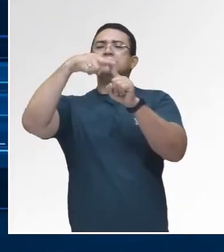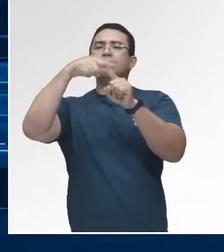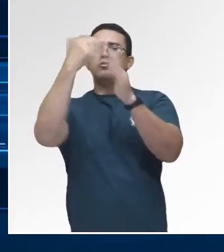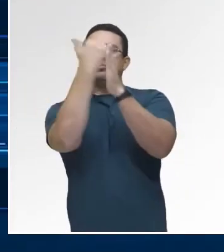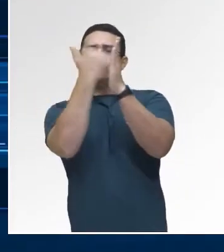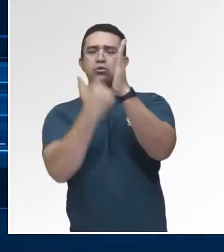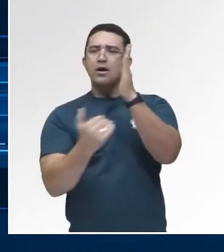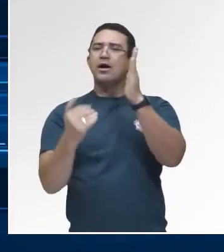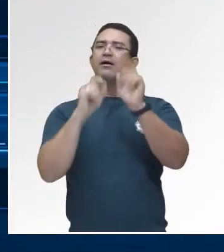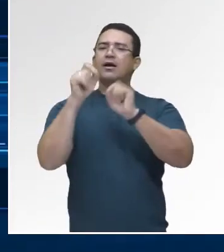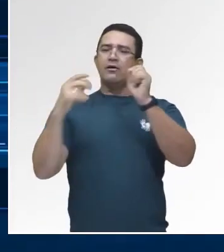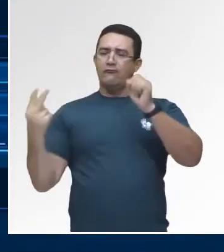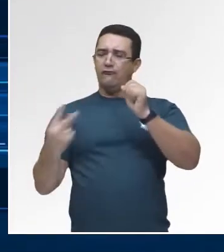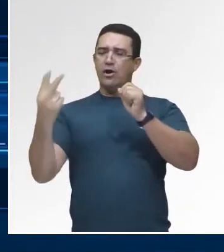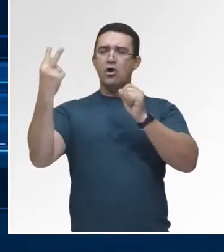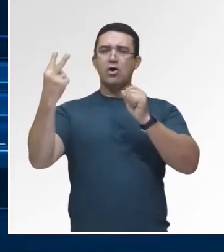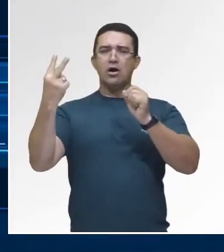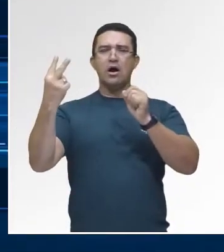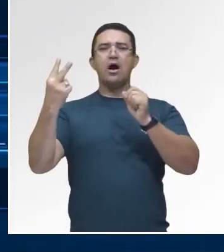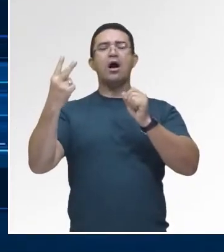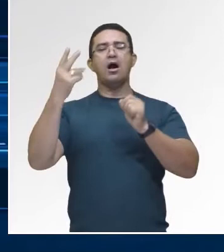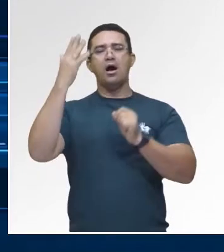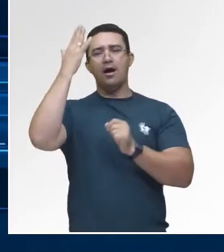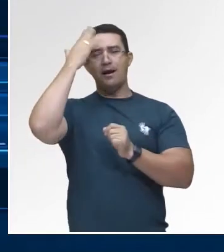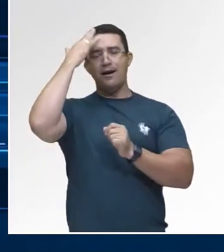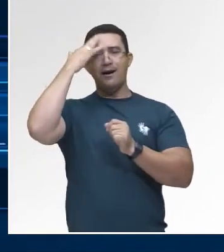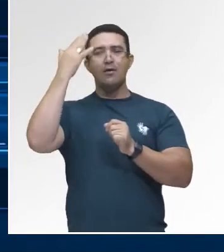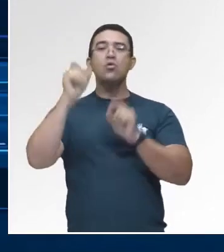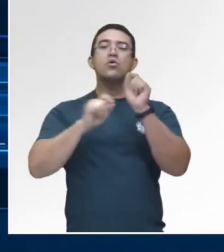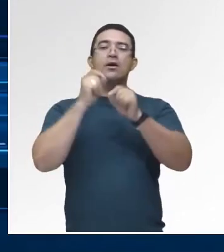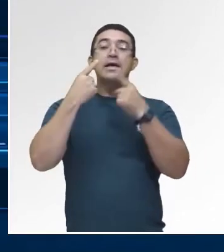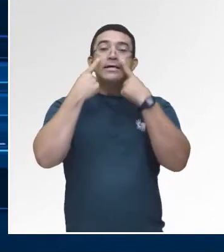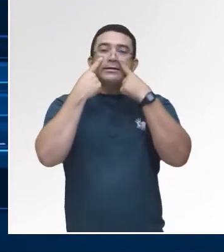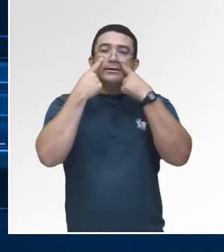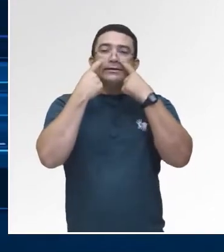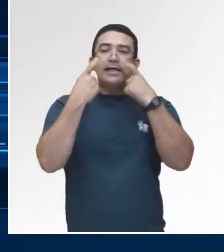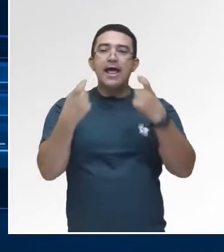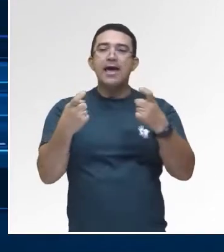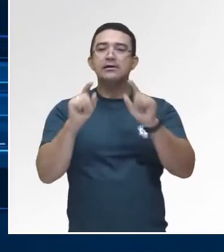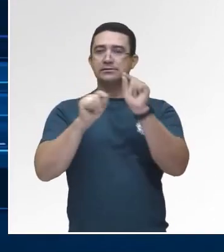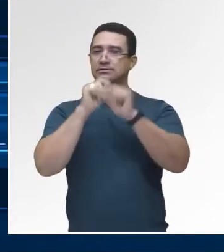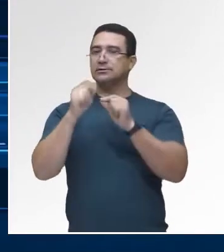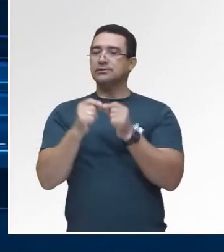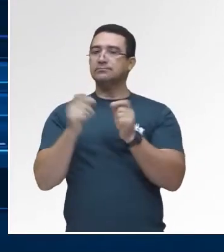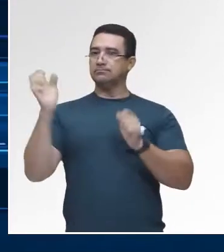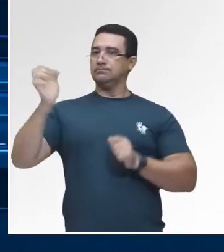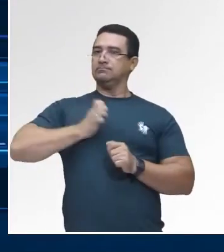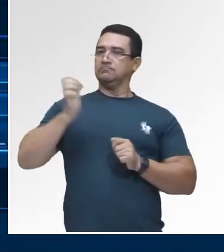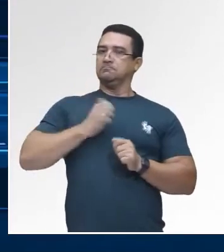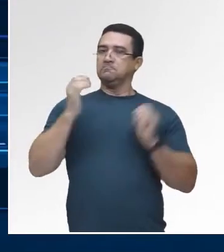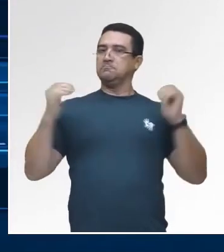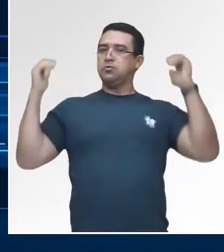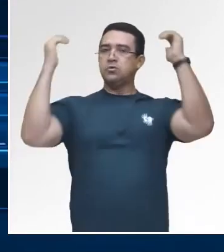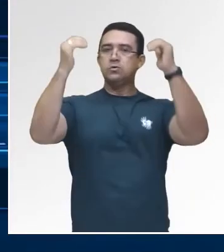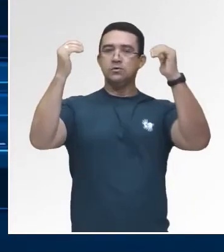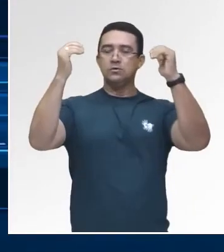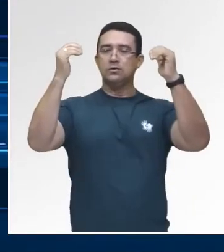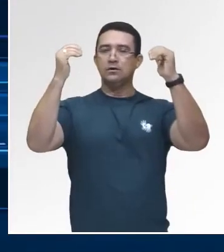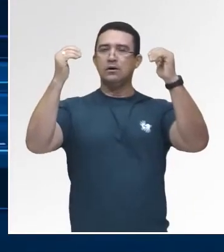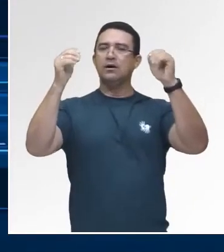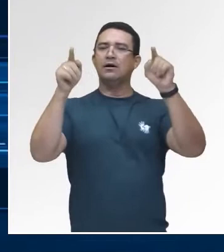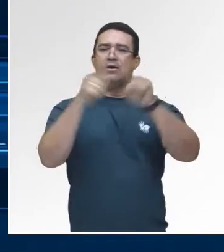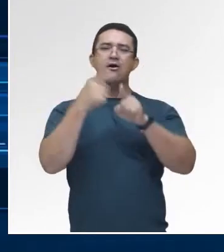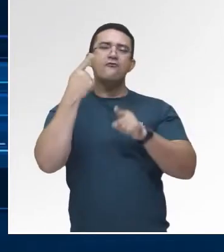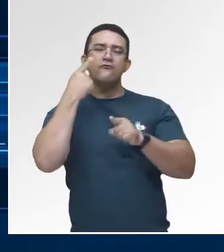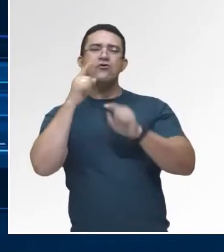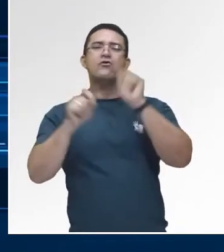o predomínio do interesse pelo enriquecimento. Lembre-se que veio ali, né, do absolutismo, o clero